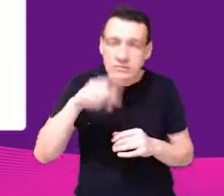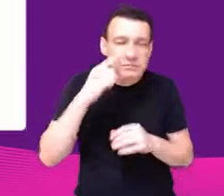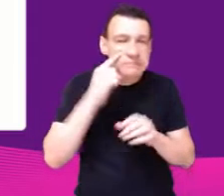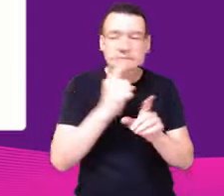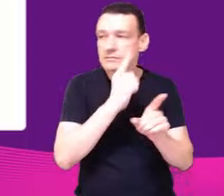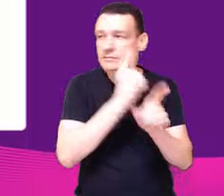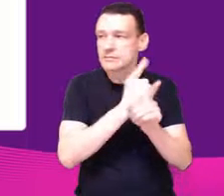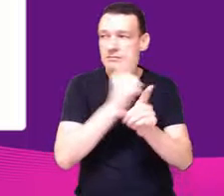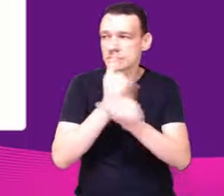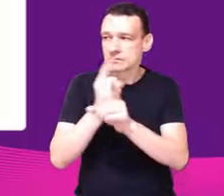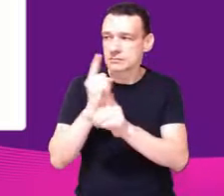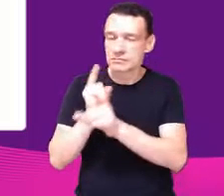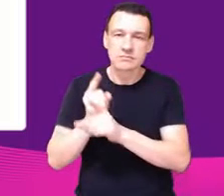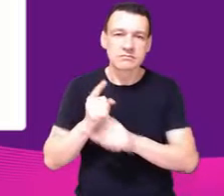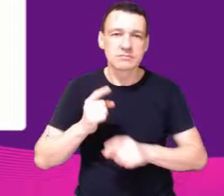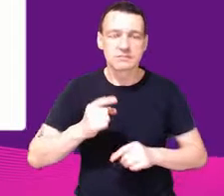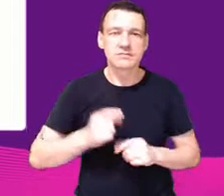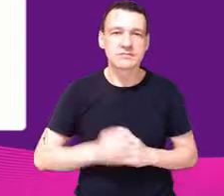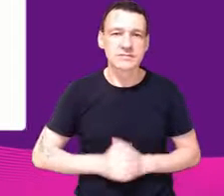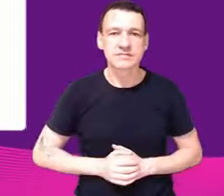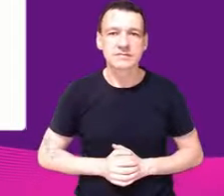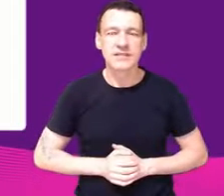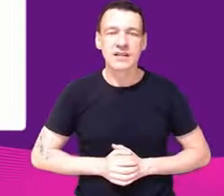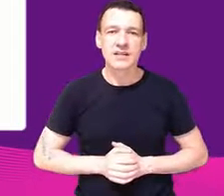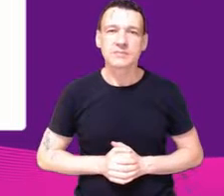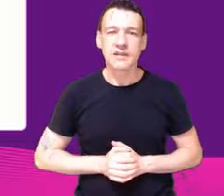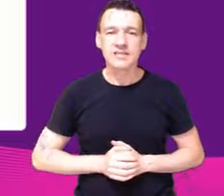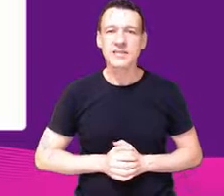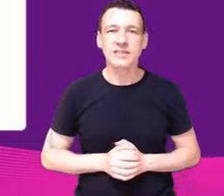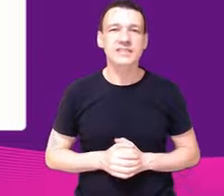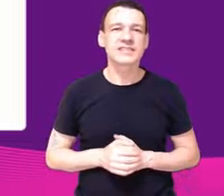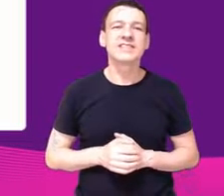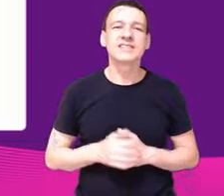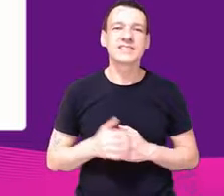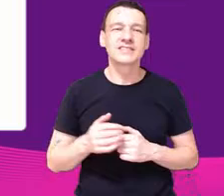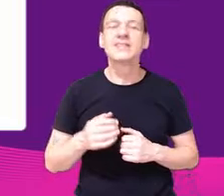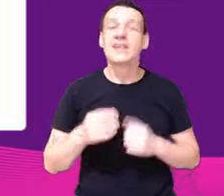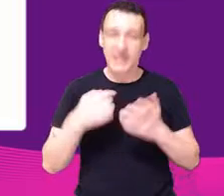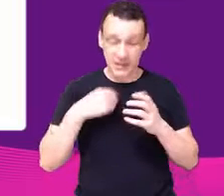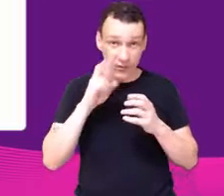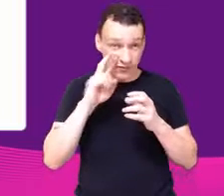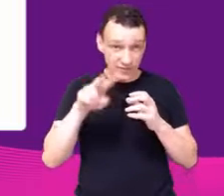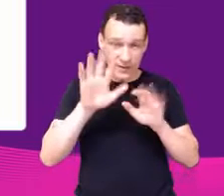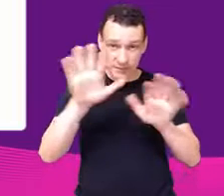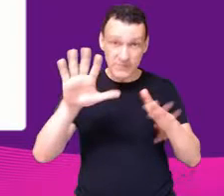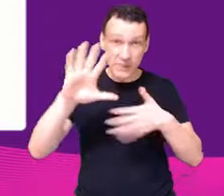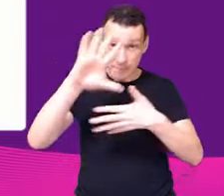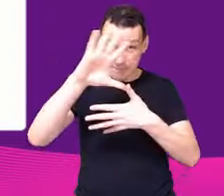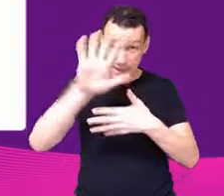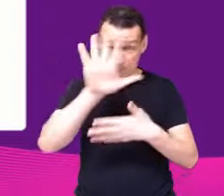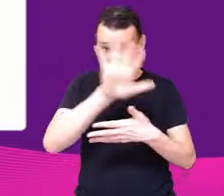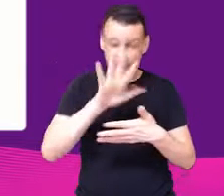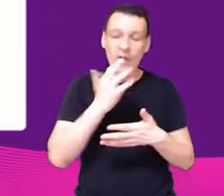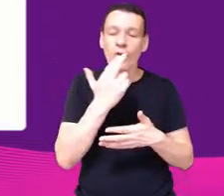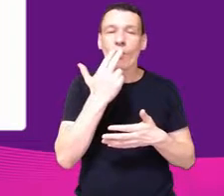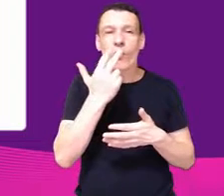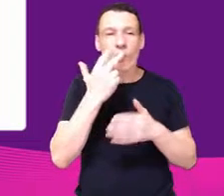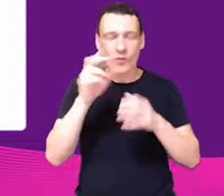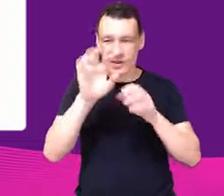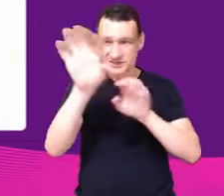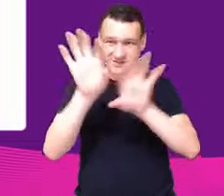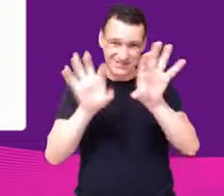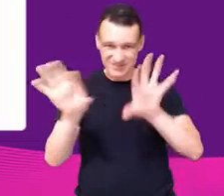são muito visíveis aqui nesse mapa de cores, né, que define das cores mais